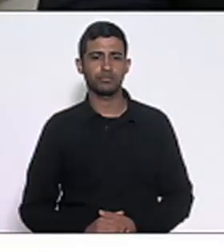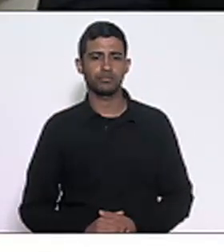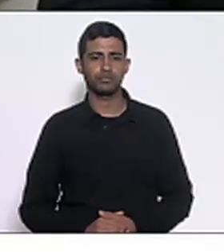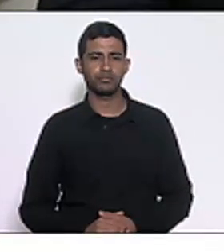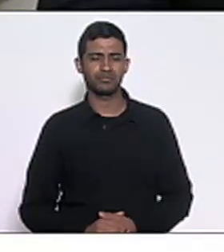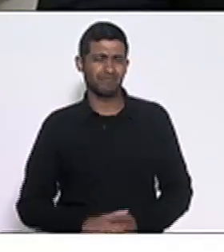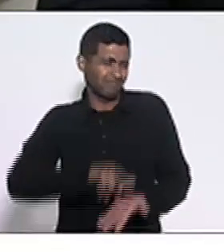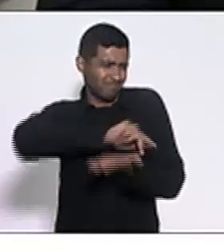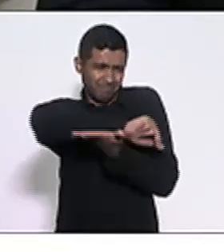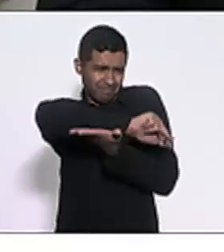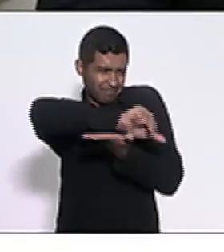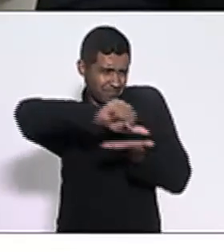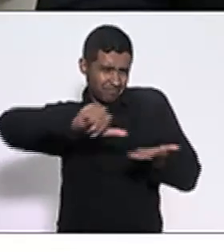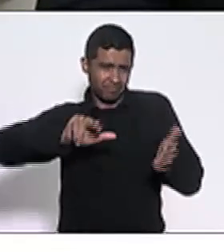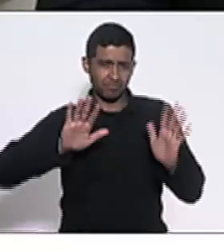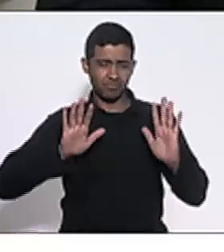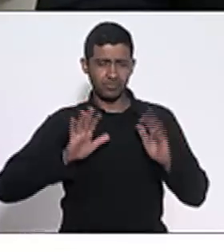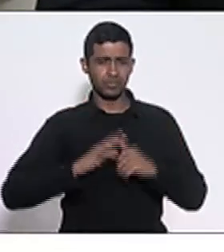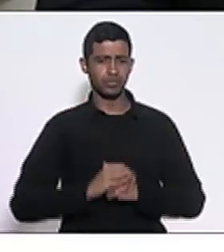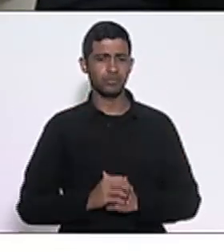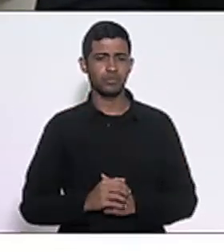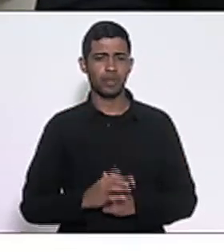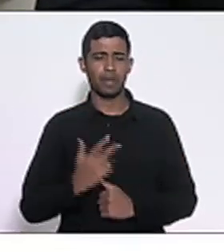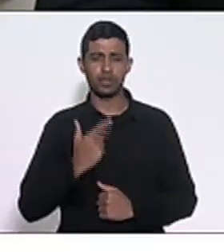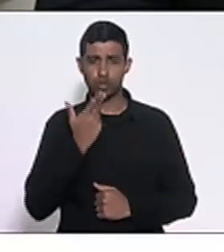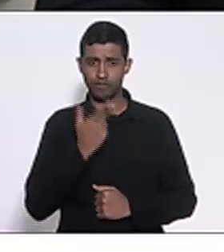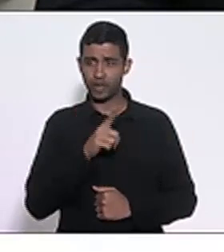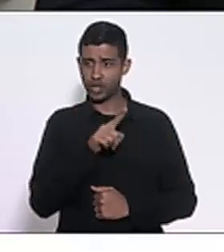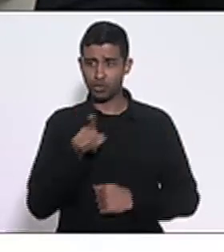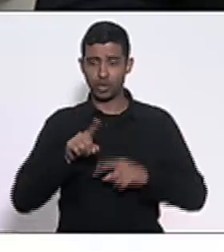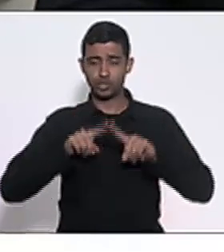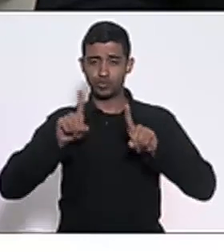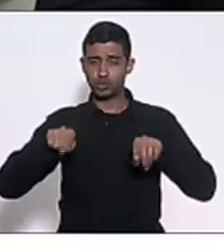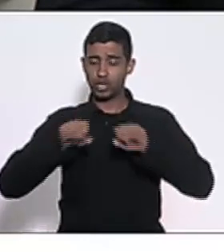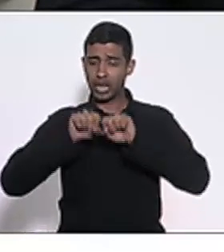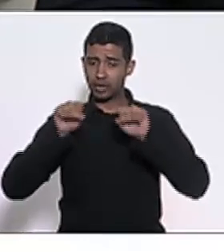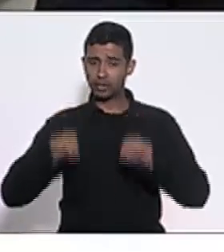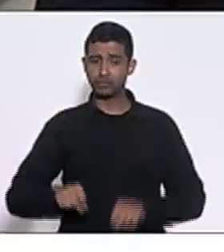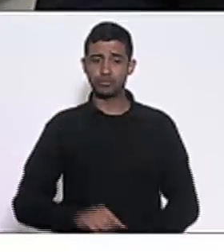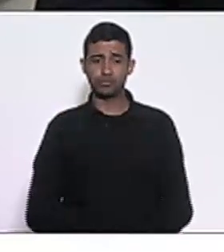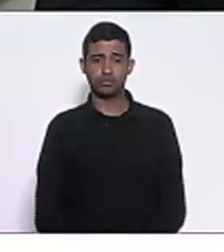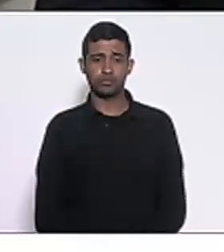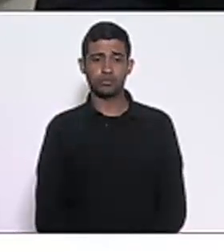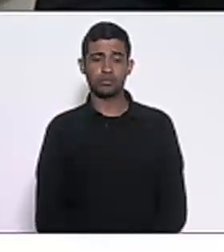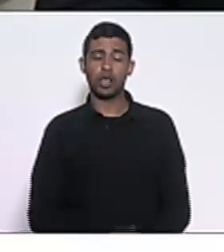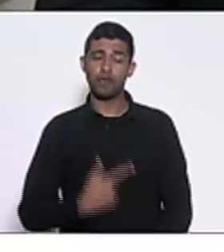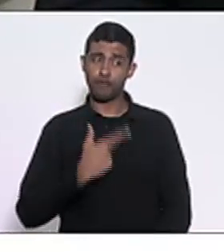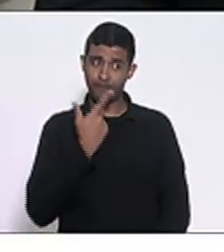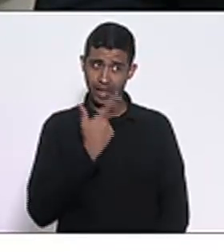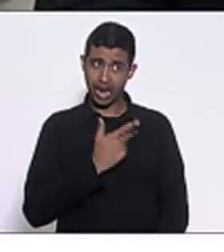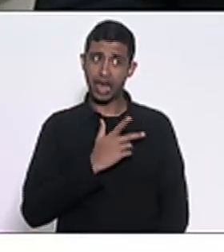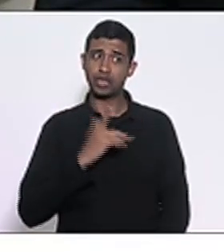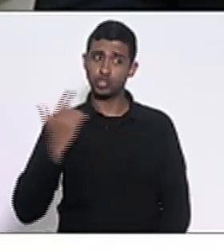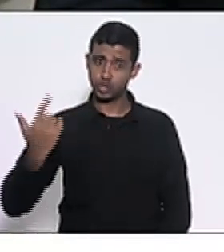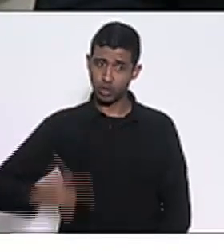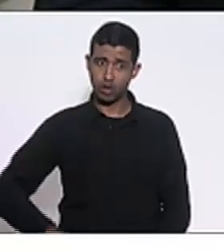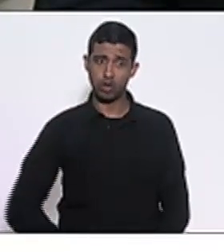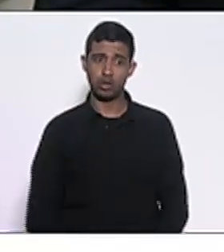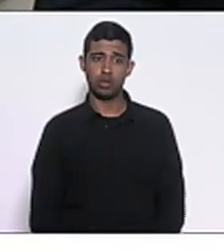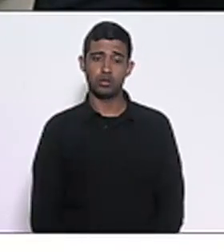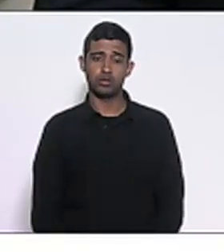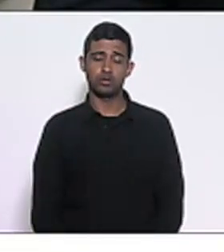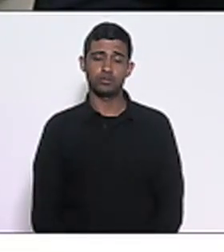e outras coisas, né? Mas estou falando em termos dos servidores. E vou dizer mais,